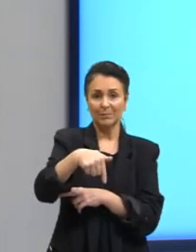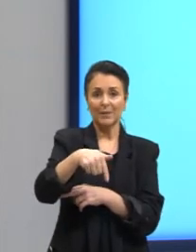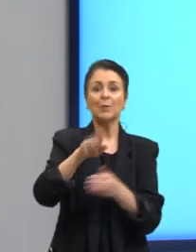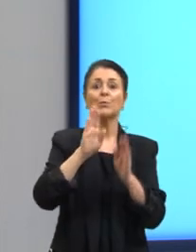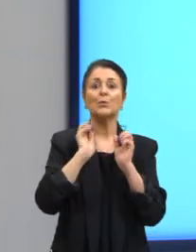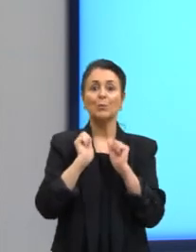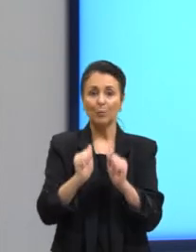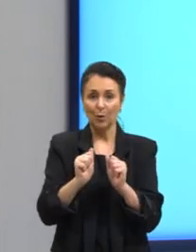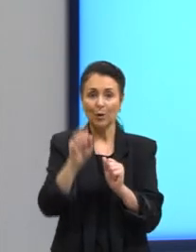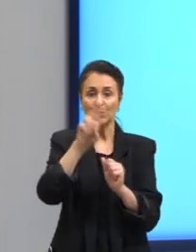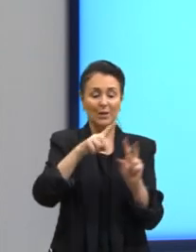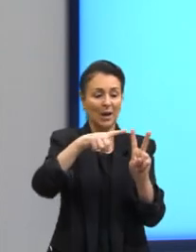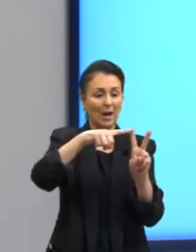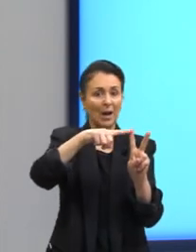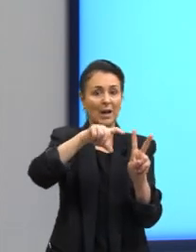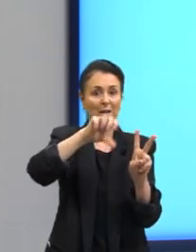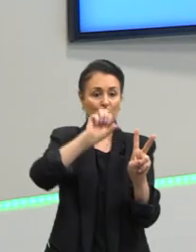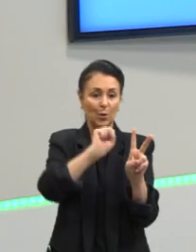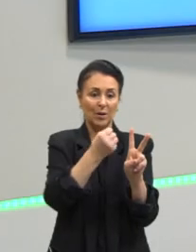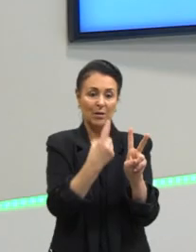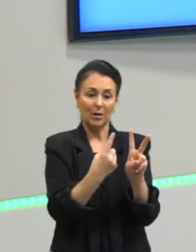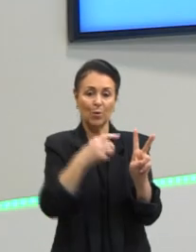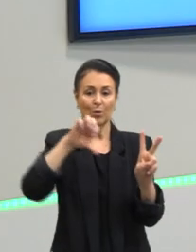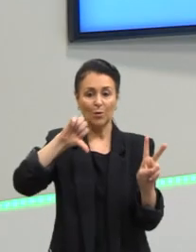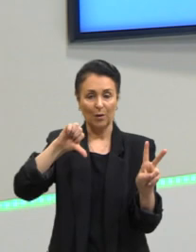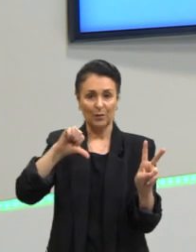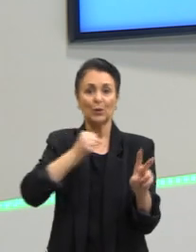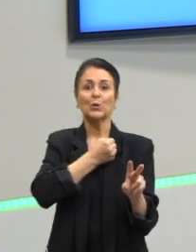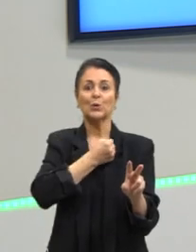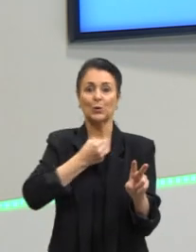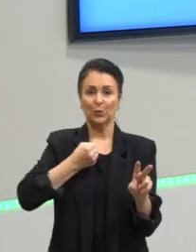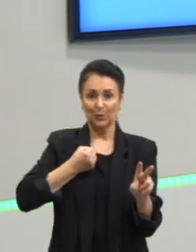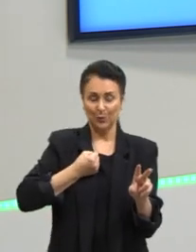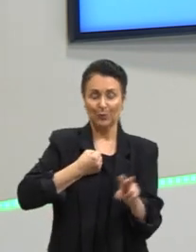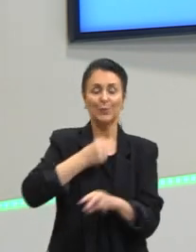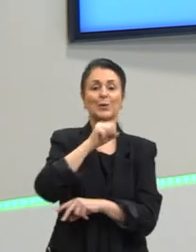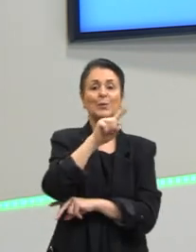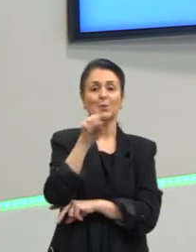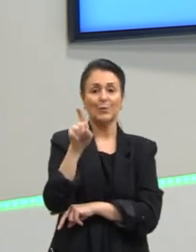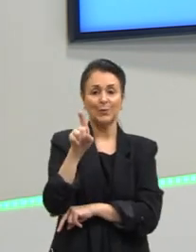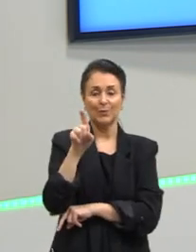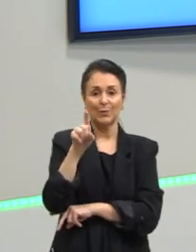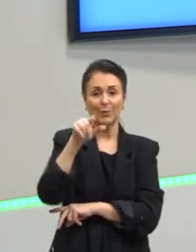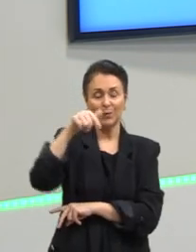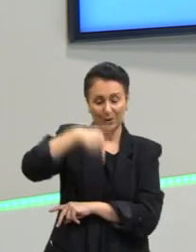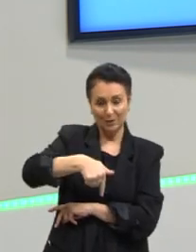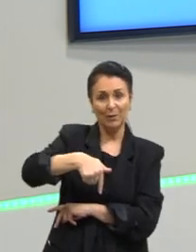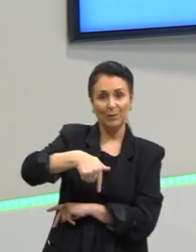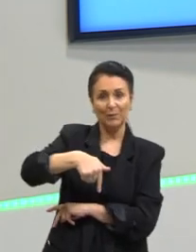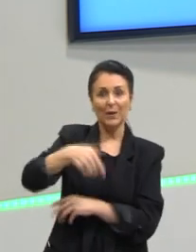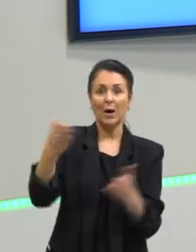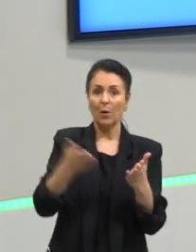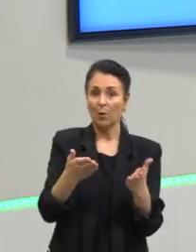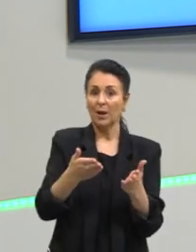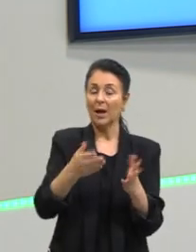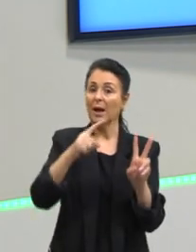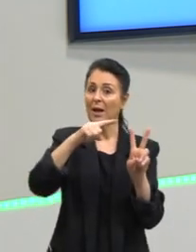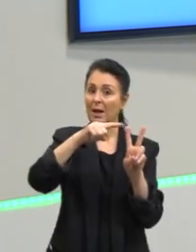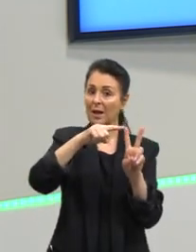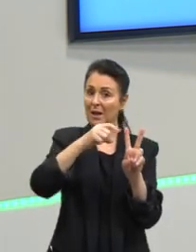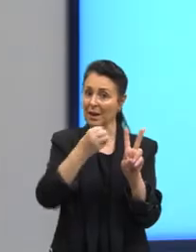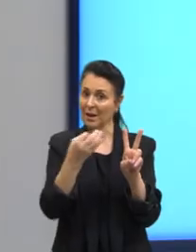raiz dá uma raiz exata então por isso então é um número racional lembrando Estamos procurando números irracionais